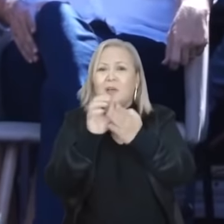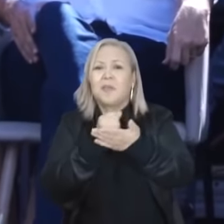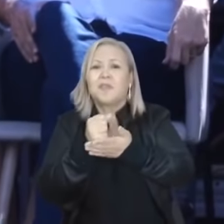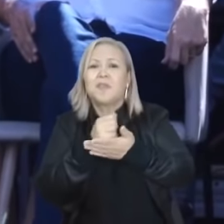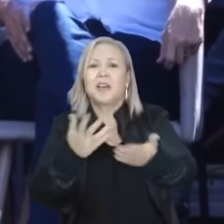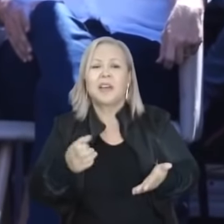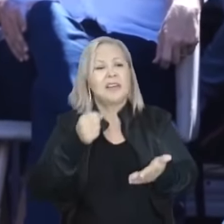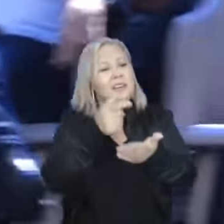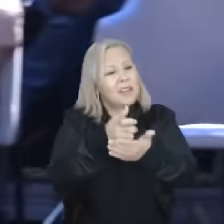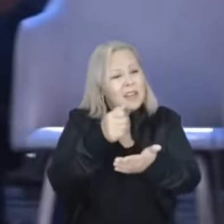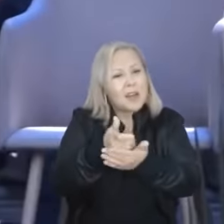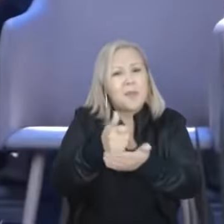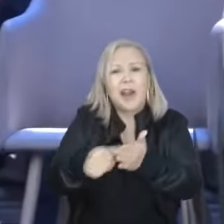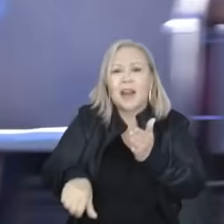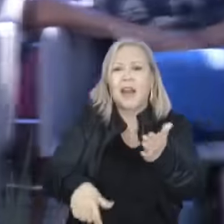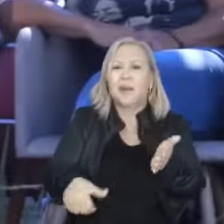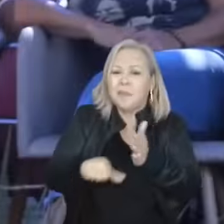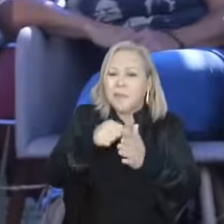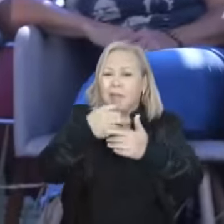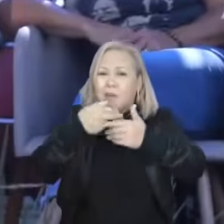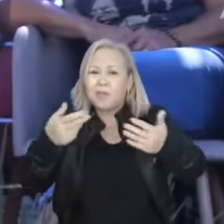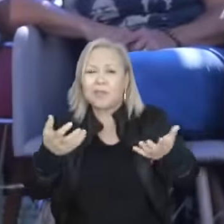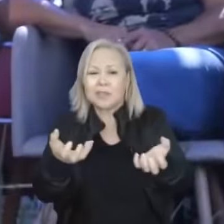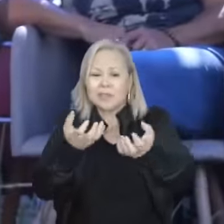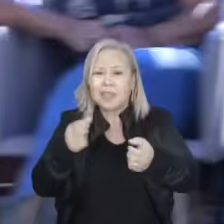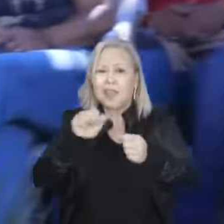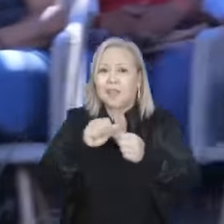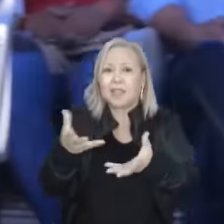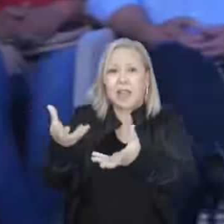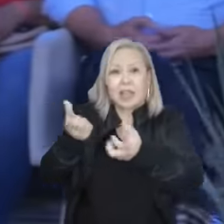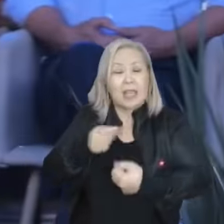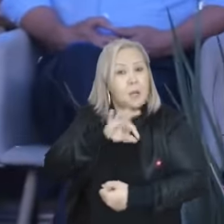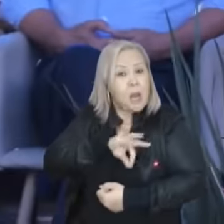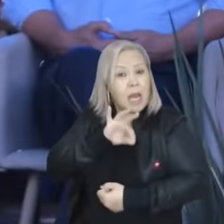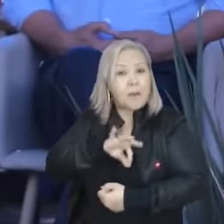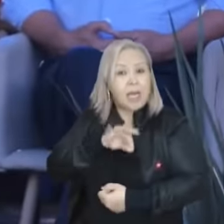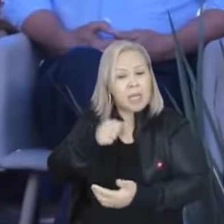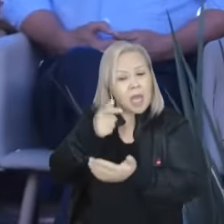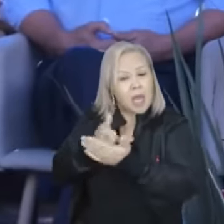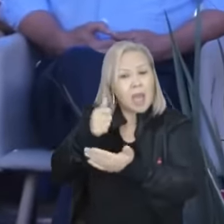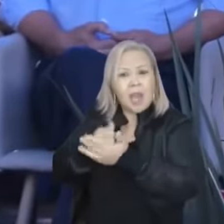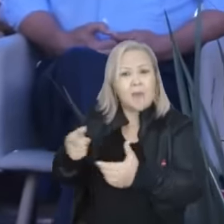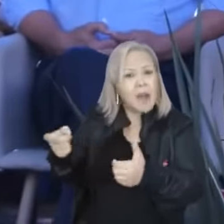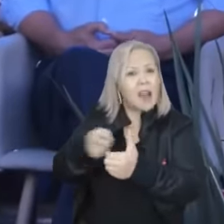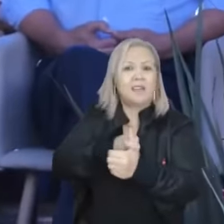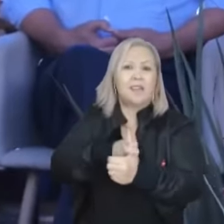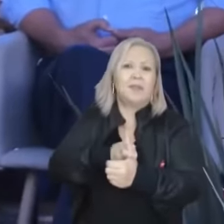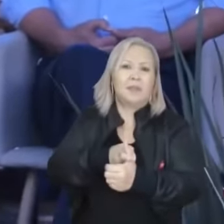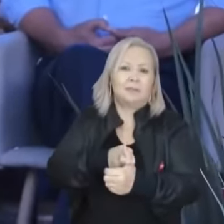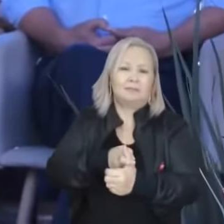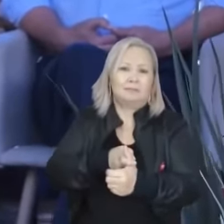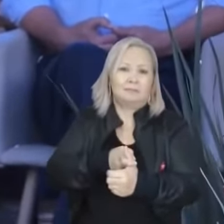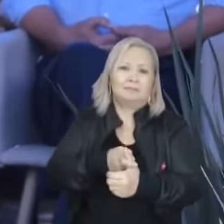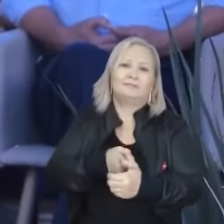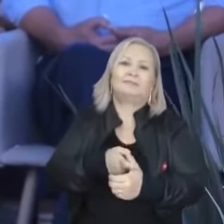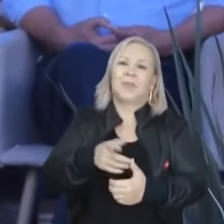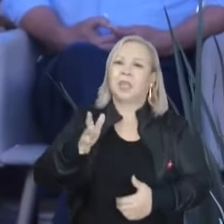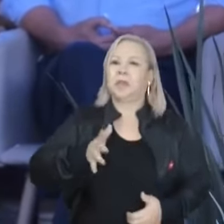A primeira coisa que ele quer fazer quando recebe o pagamento é pagar a sua dívida. Rico não faz